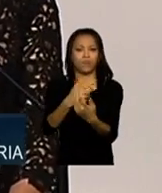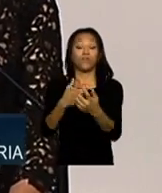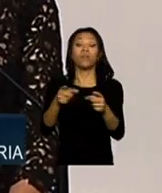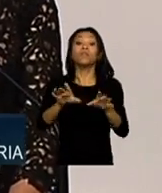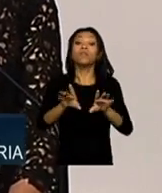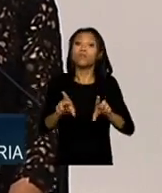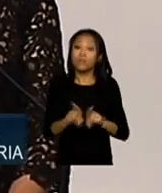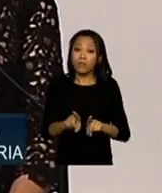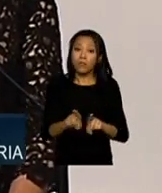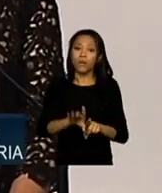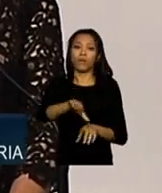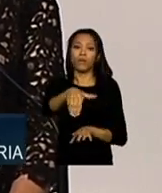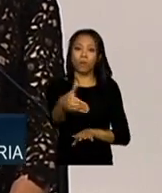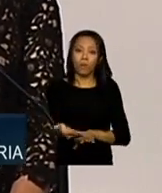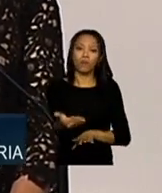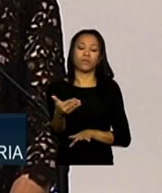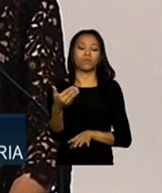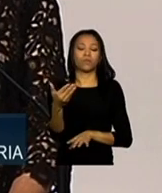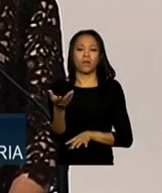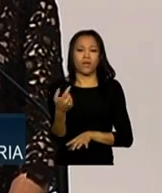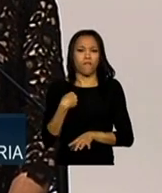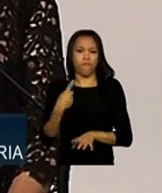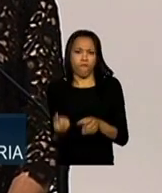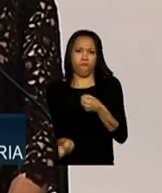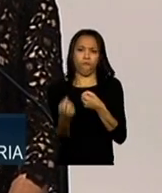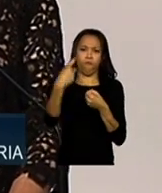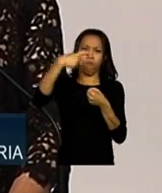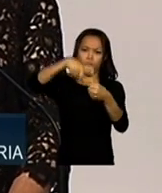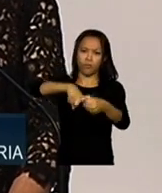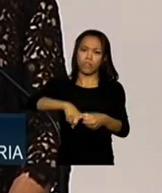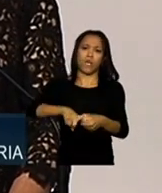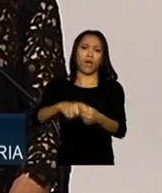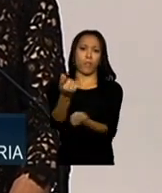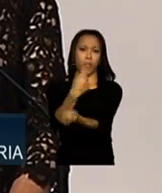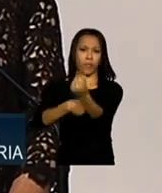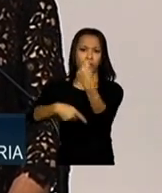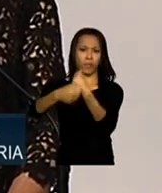se tratar da etapa de recuperação da economia internacional.